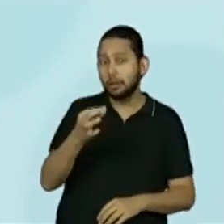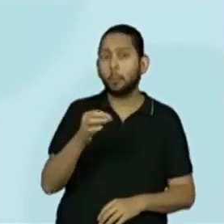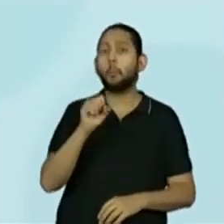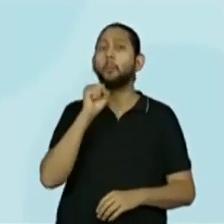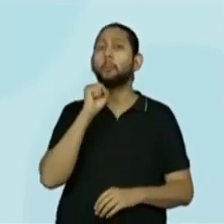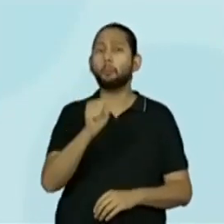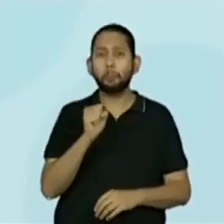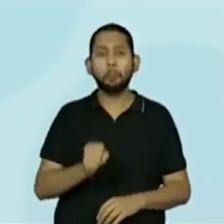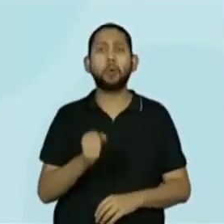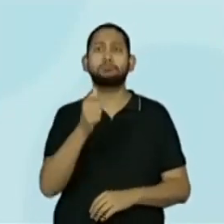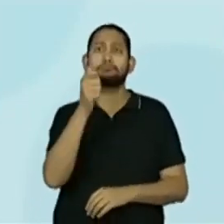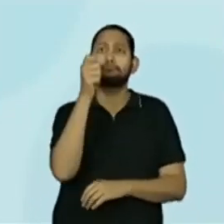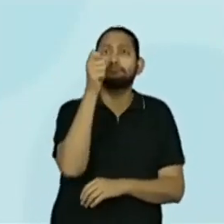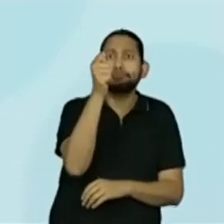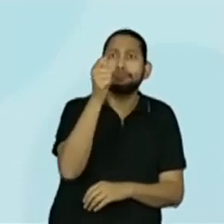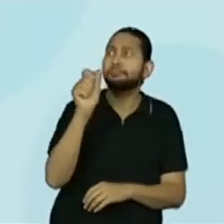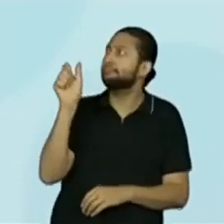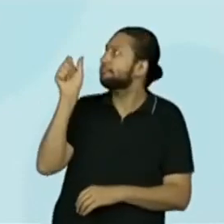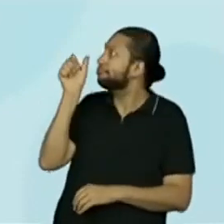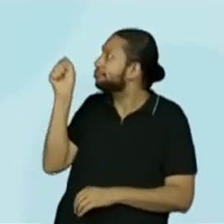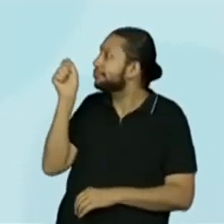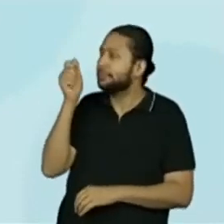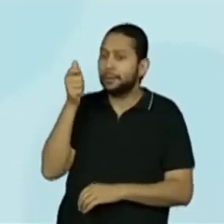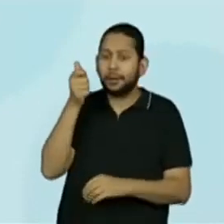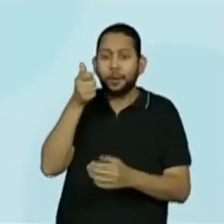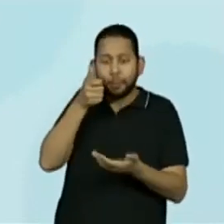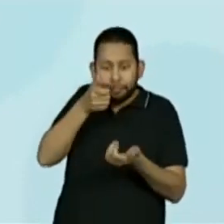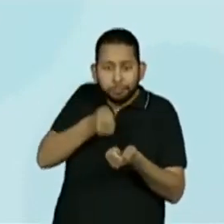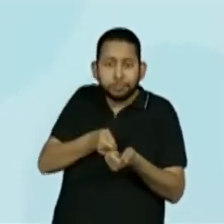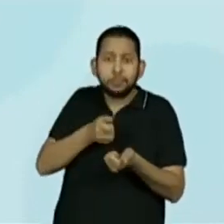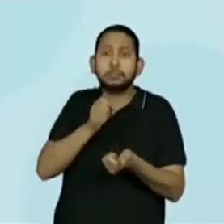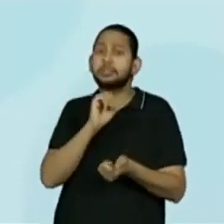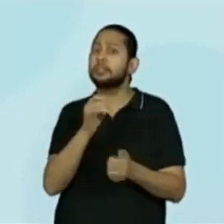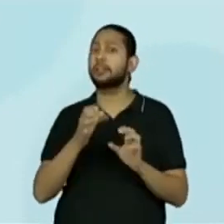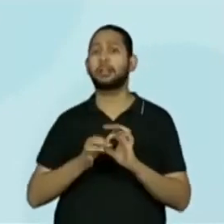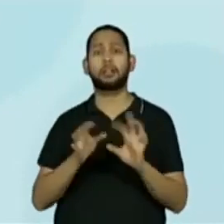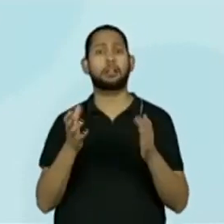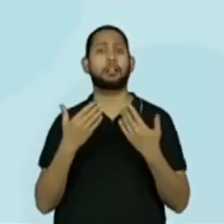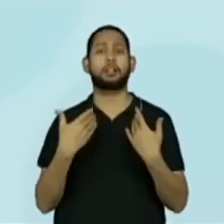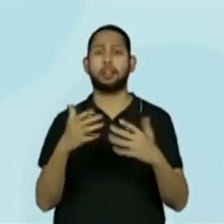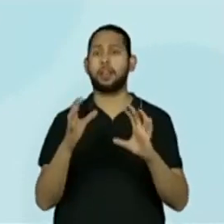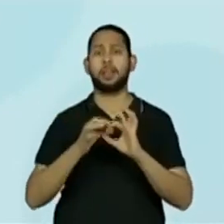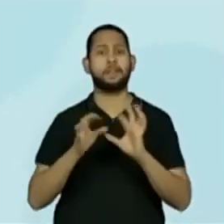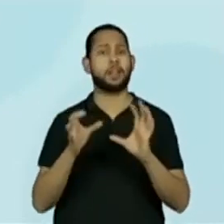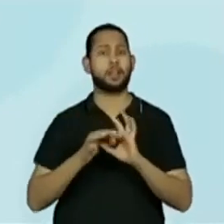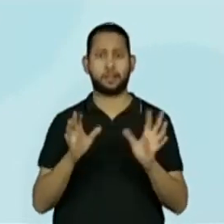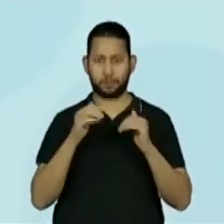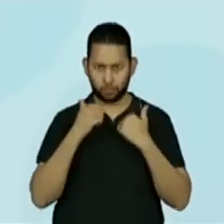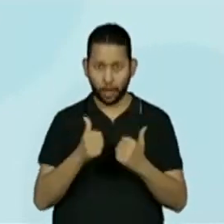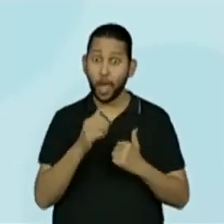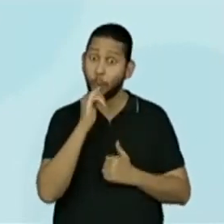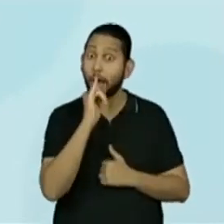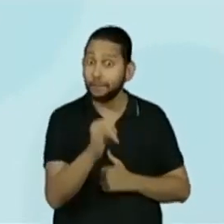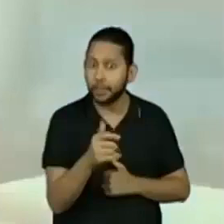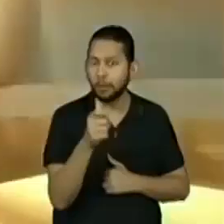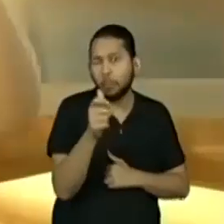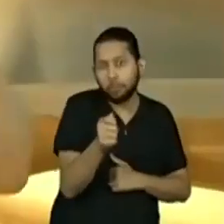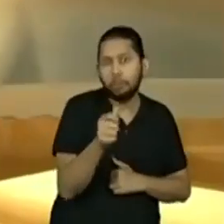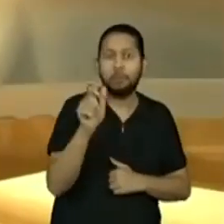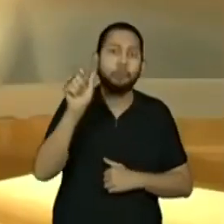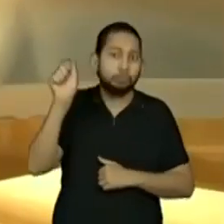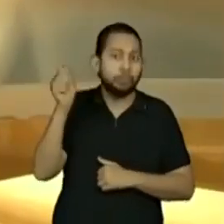sempre de tirar uma foto ou um print de determinadas partes e eu vou chamar sempre a atenção para isso. E,